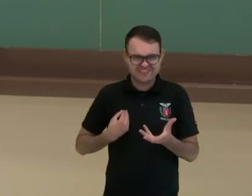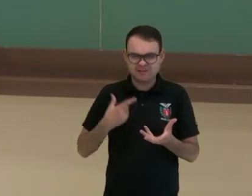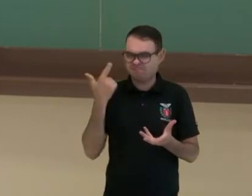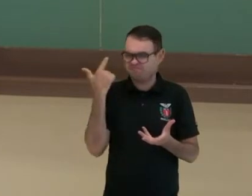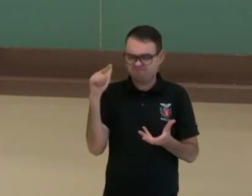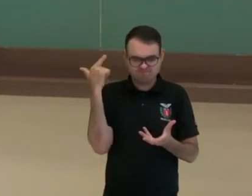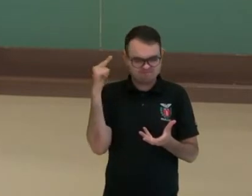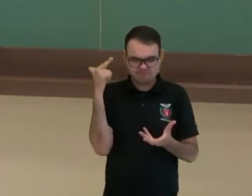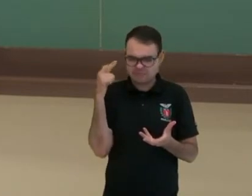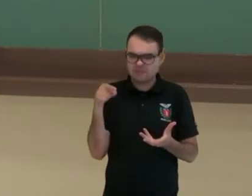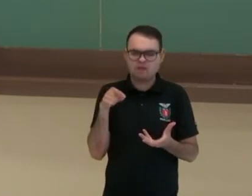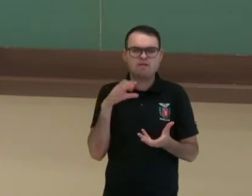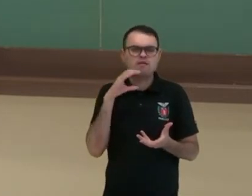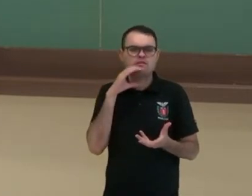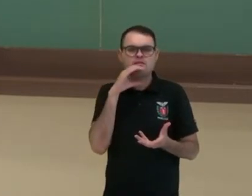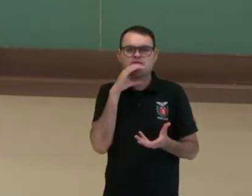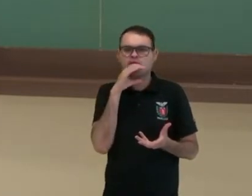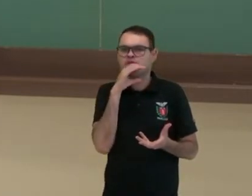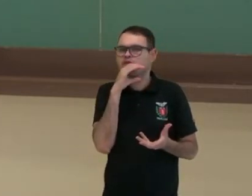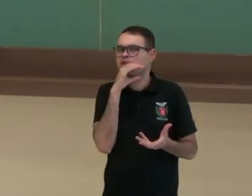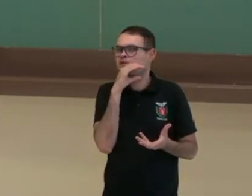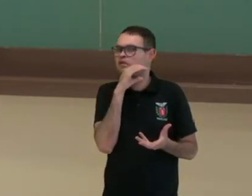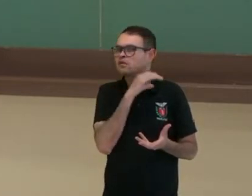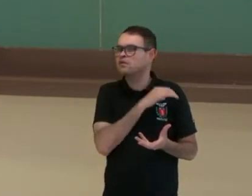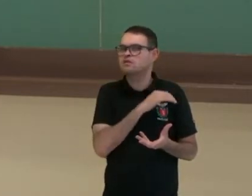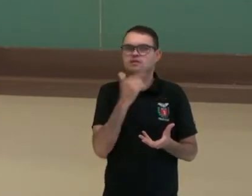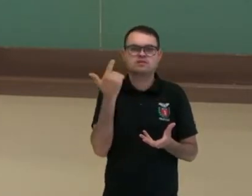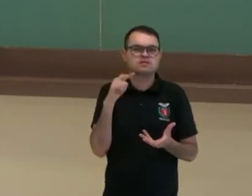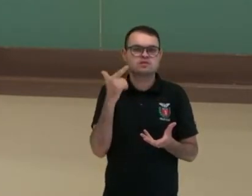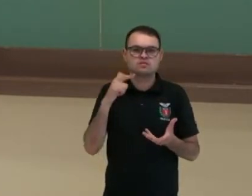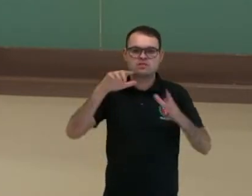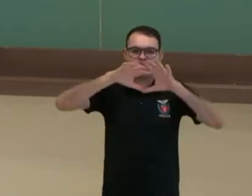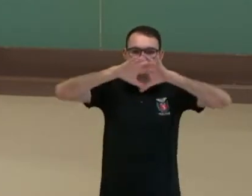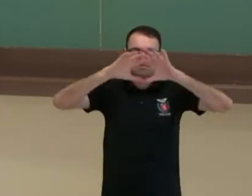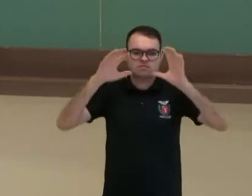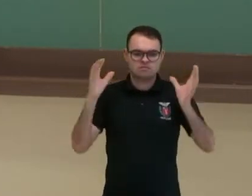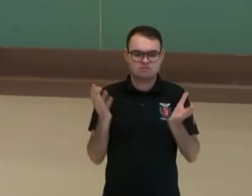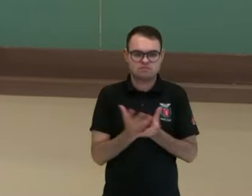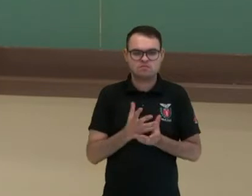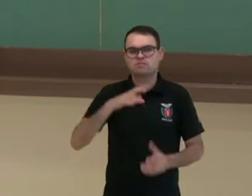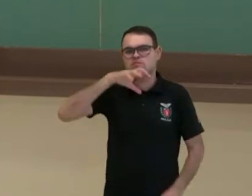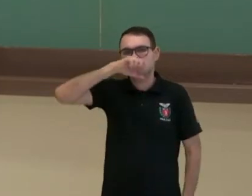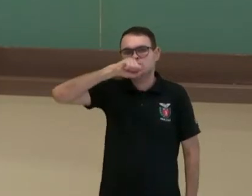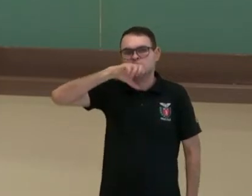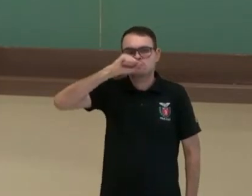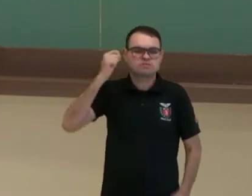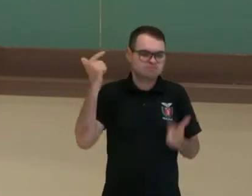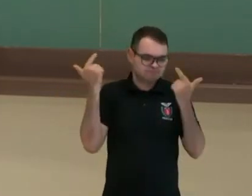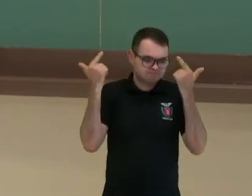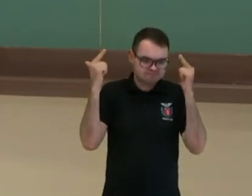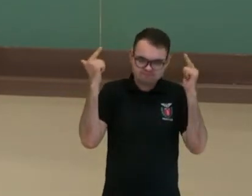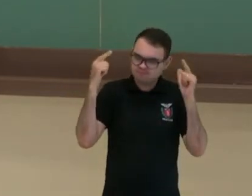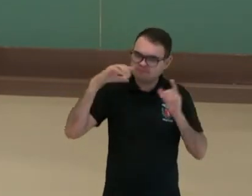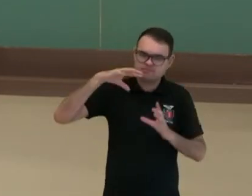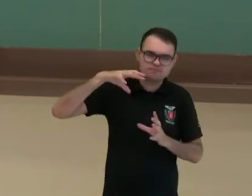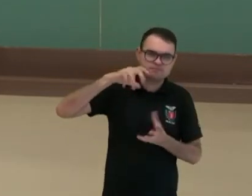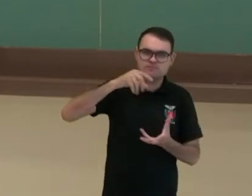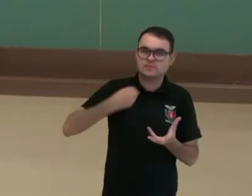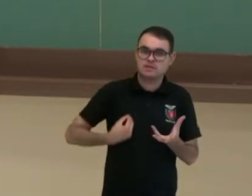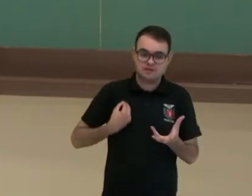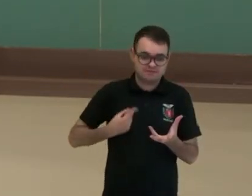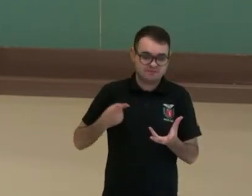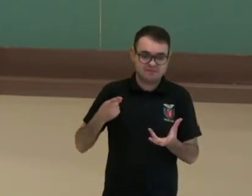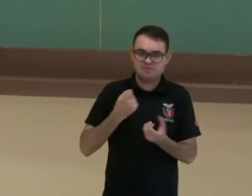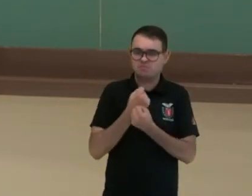muito quente, não tinha atmosfera, não tinha oxigênio, ou seja, a vida era